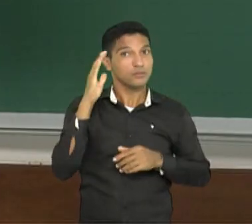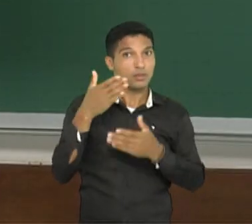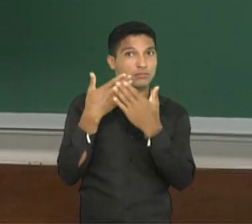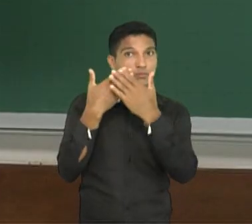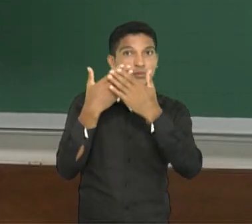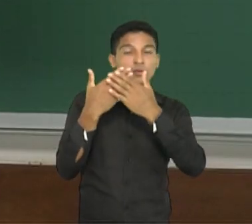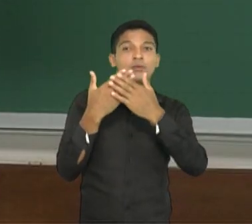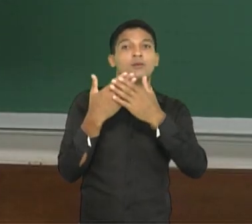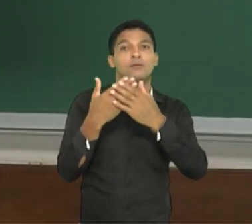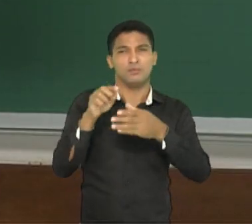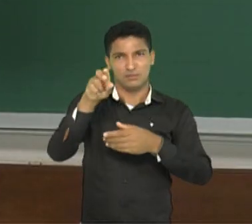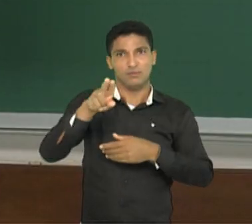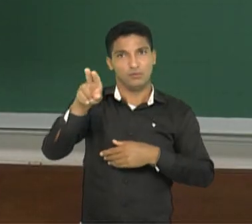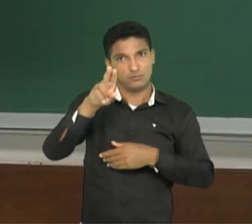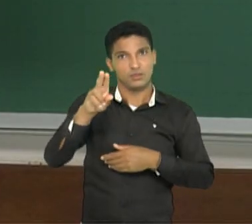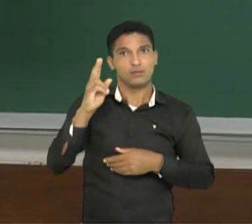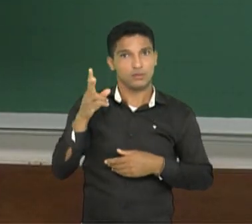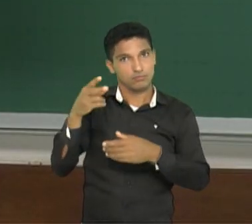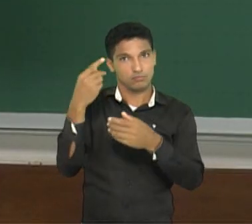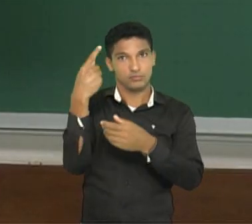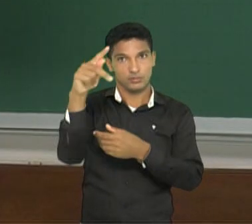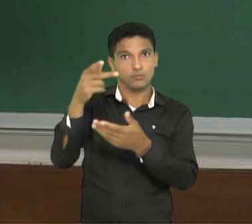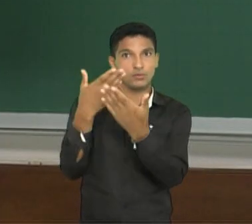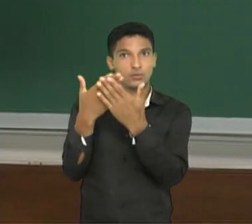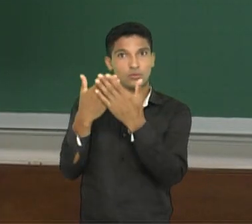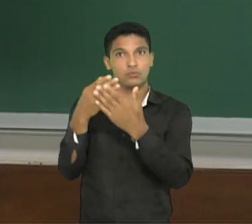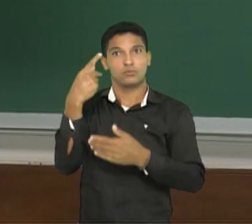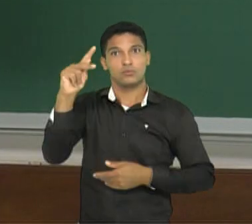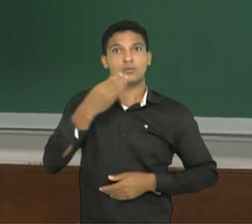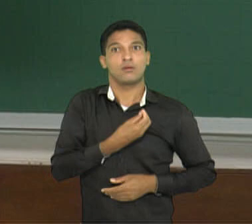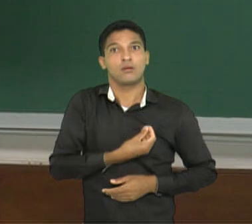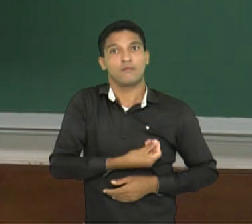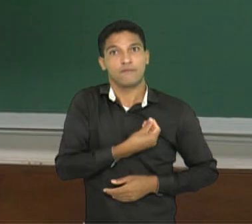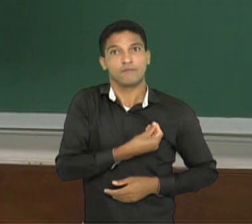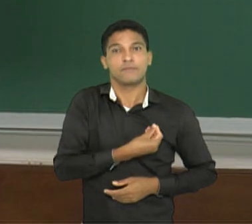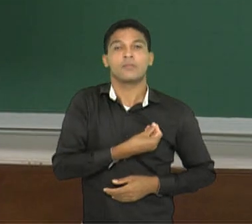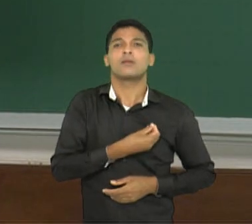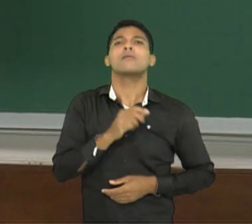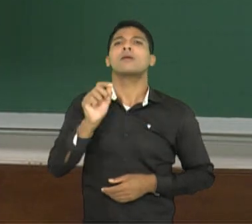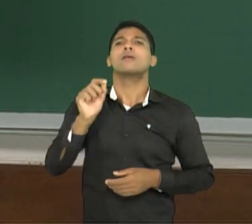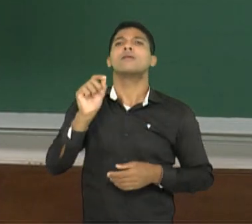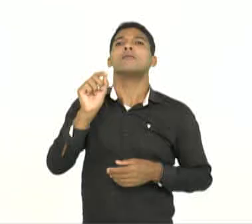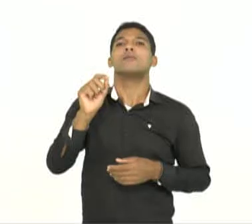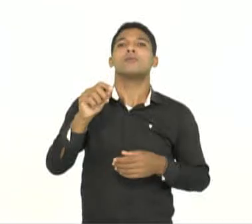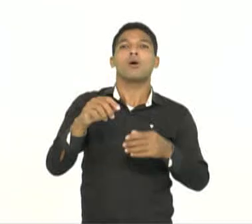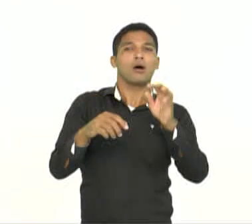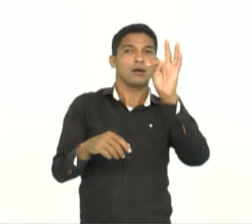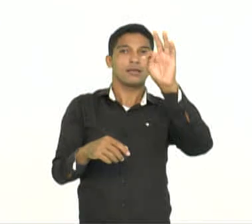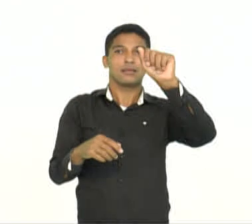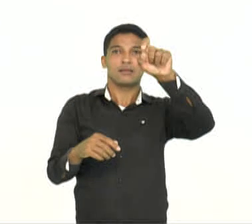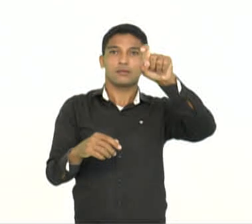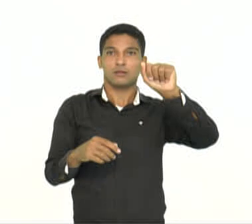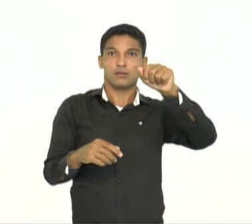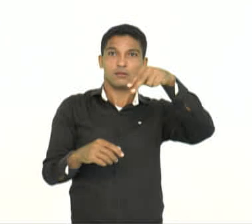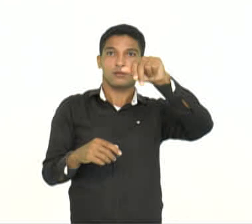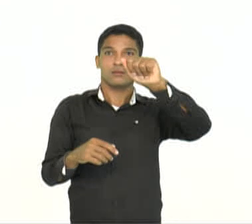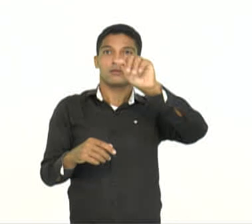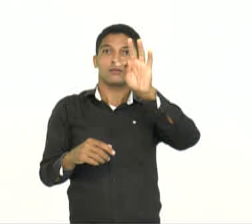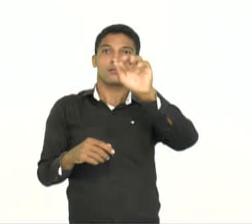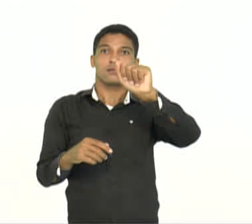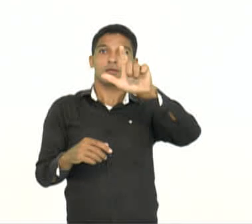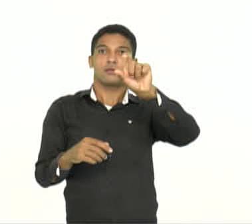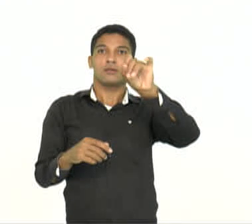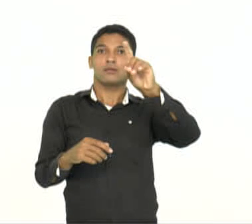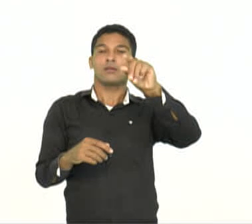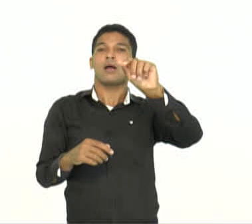usar sempre aí nos estudos e na vida de vocês. Então, taxa de natalidade, número de nascimentos por grupo